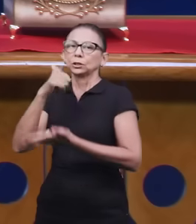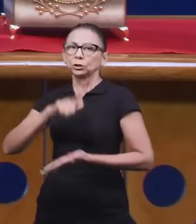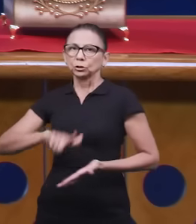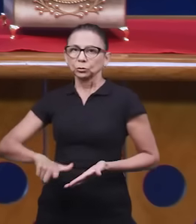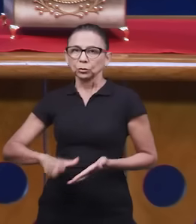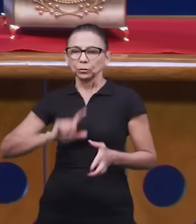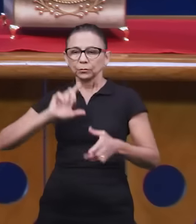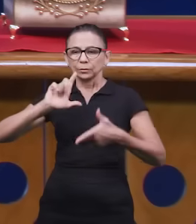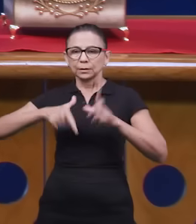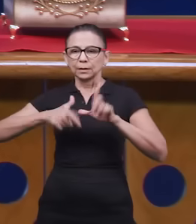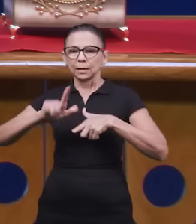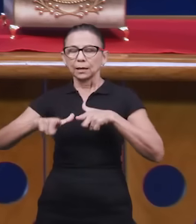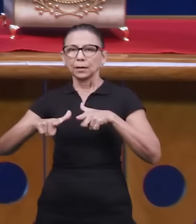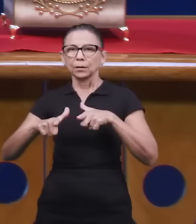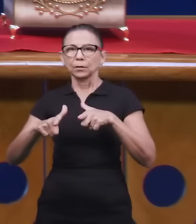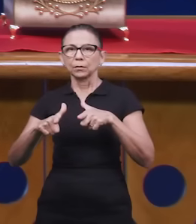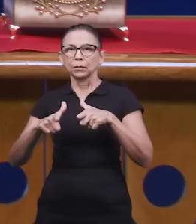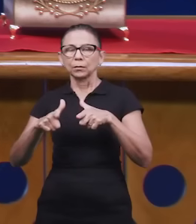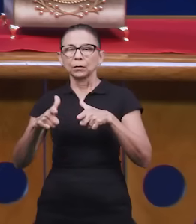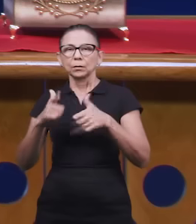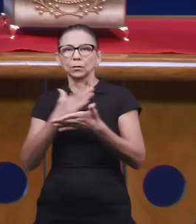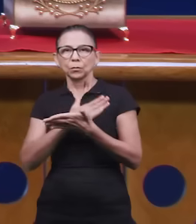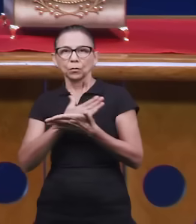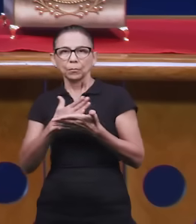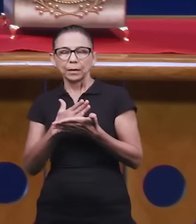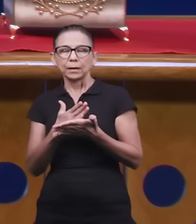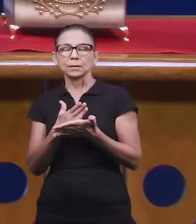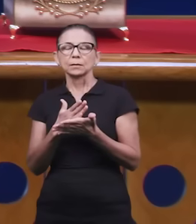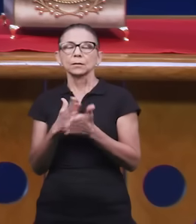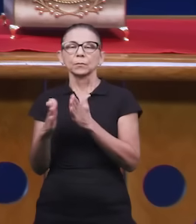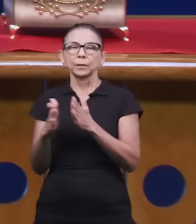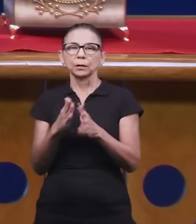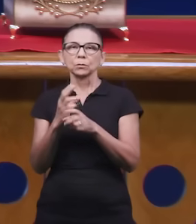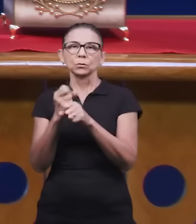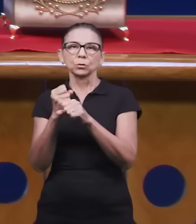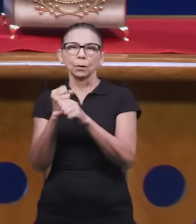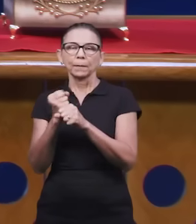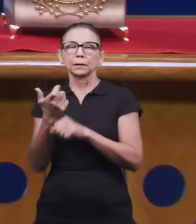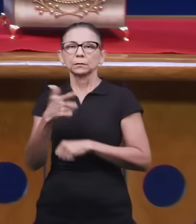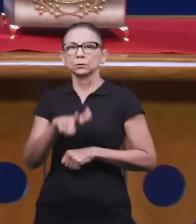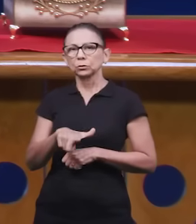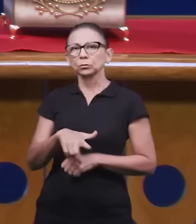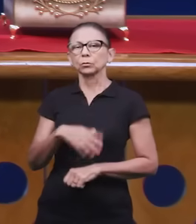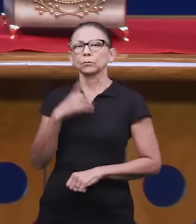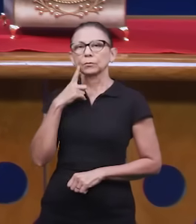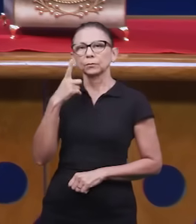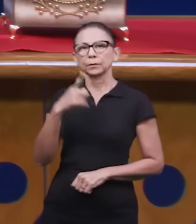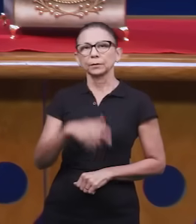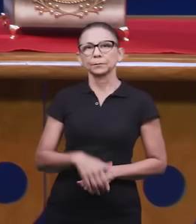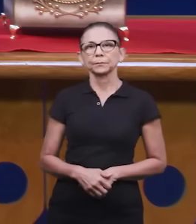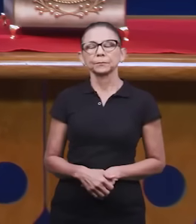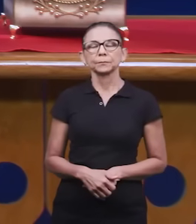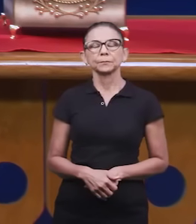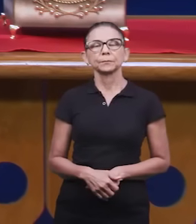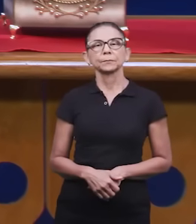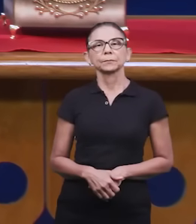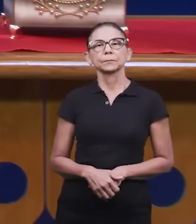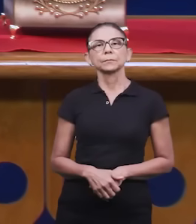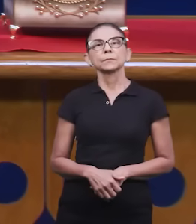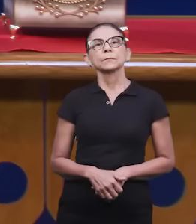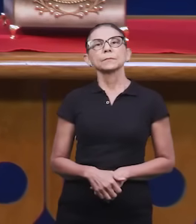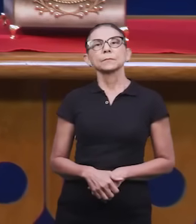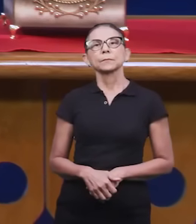anos é Velho Testamento. Então vamos ver o que vai acontecer. Vamos prosseguir?